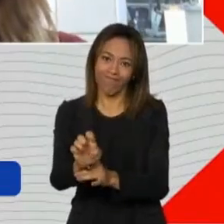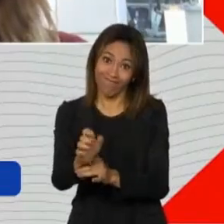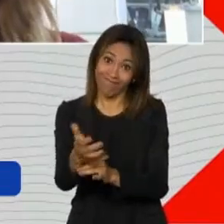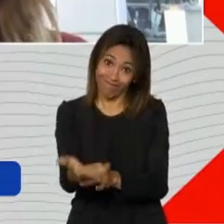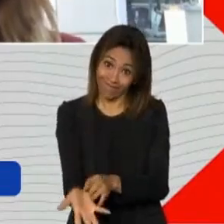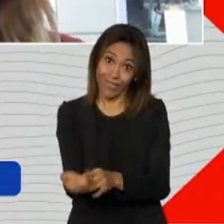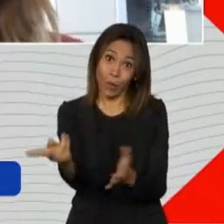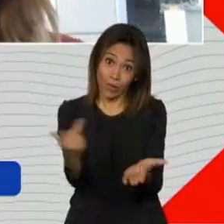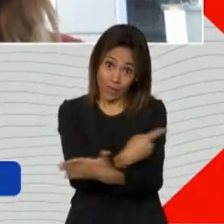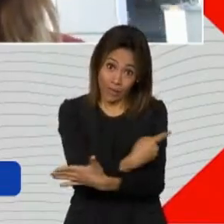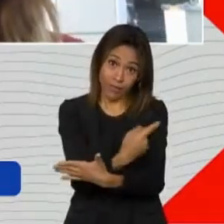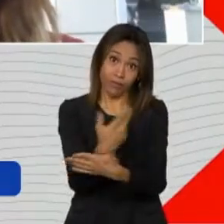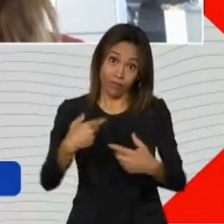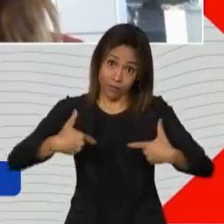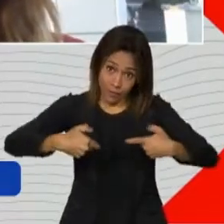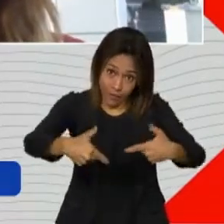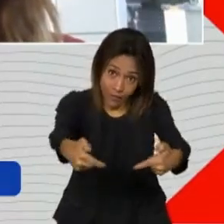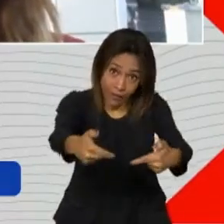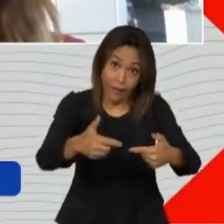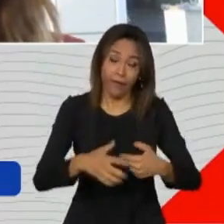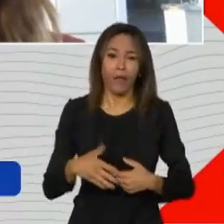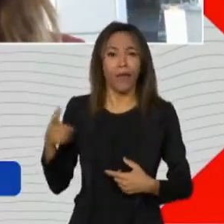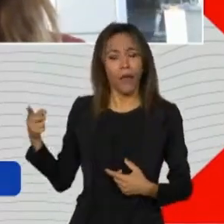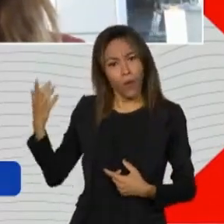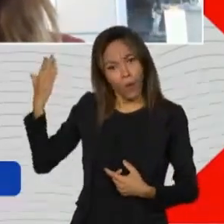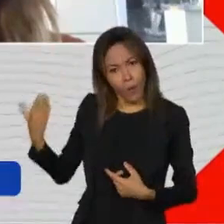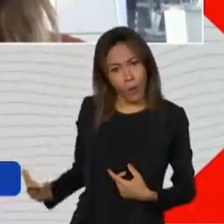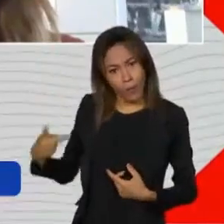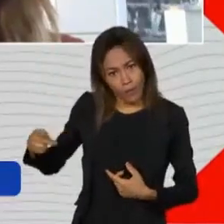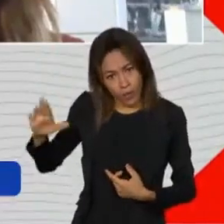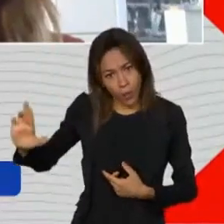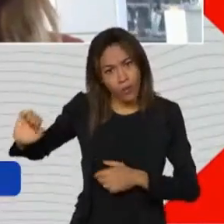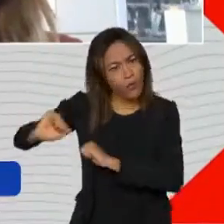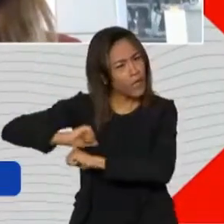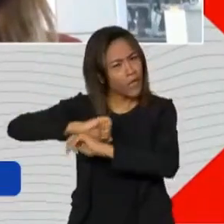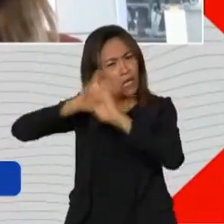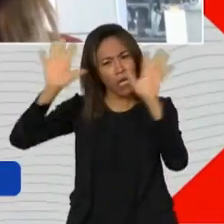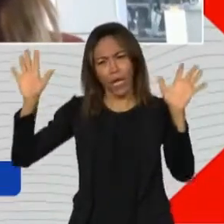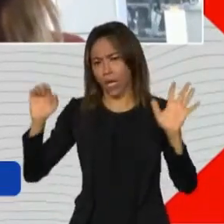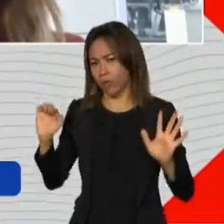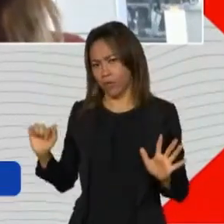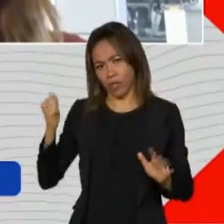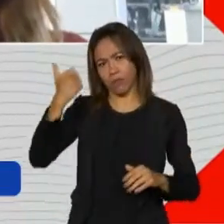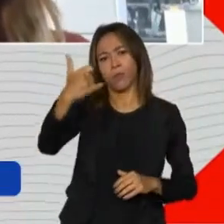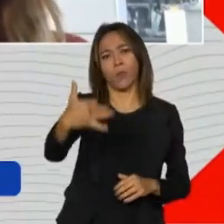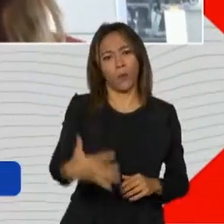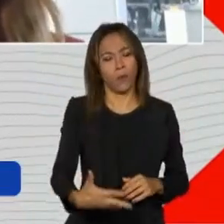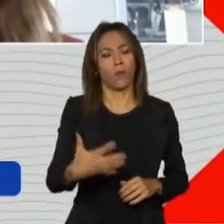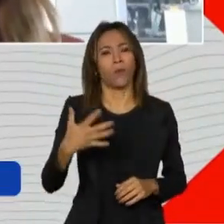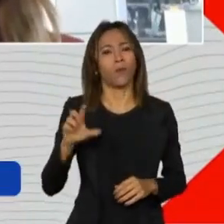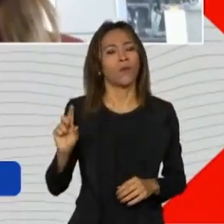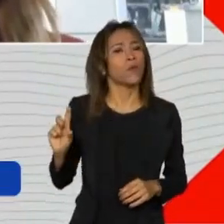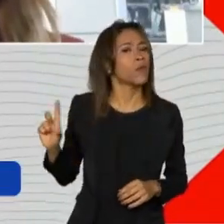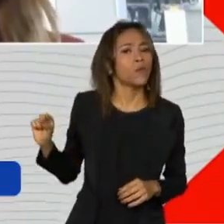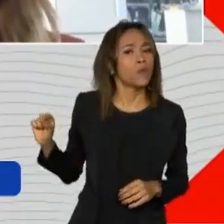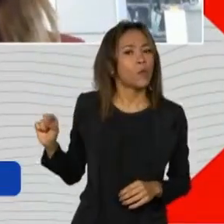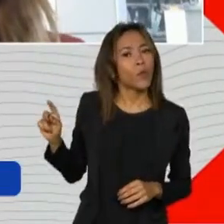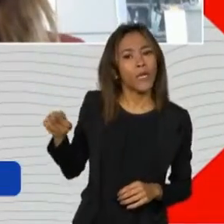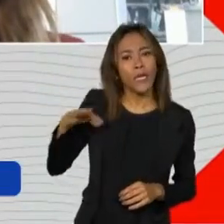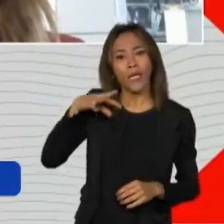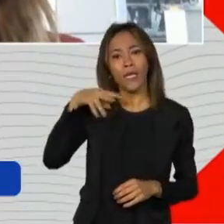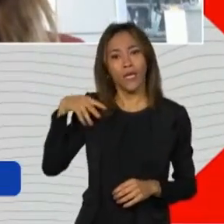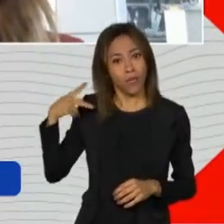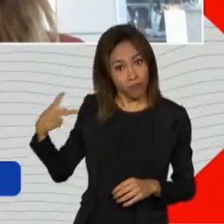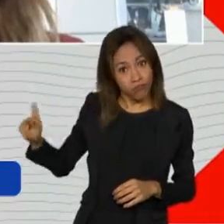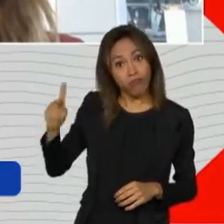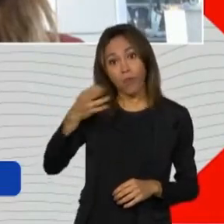o presidente Lula ele foi muito Evidente muito claro ao se posicionar sobre isso ele falou sobre o o que ele considerou que é